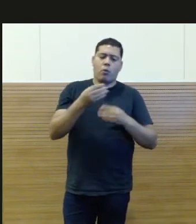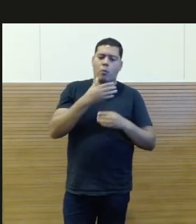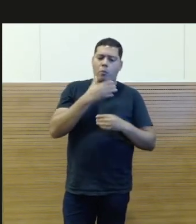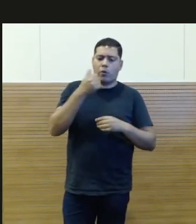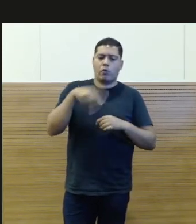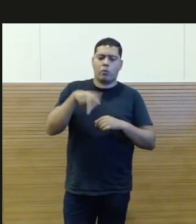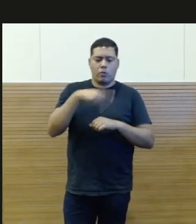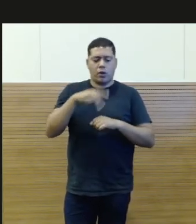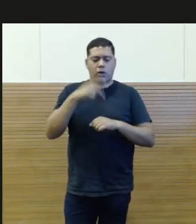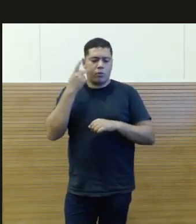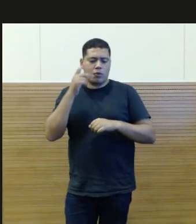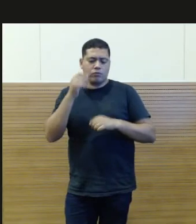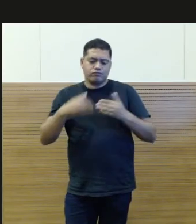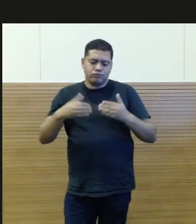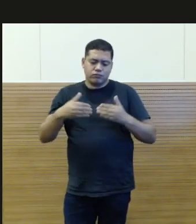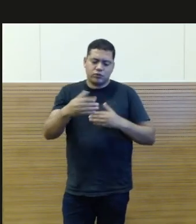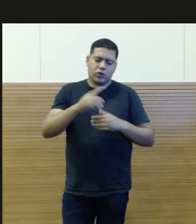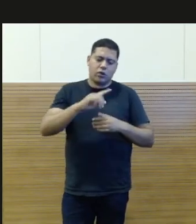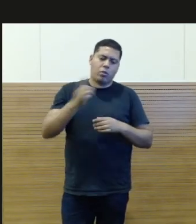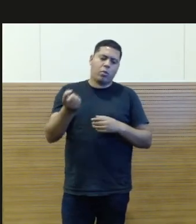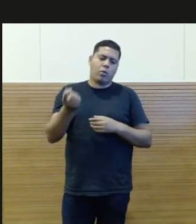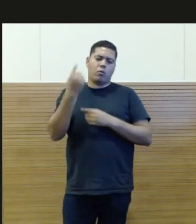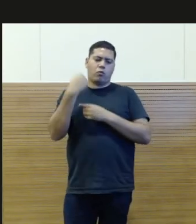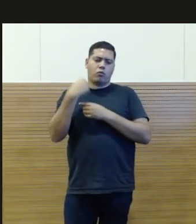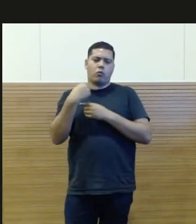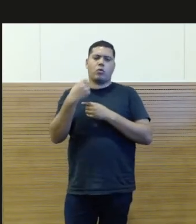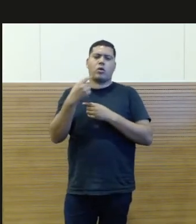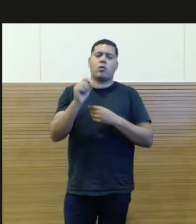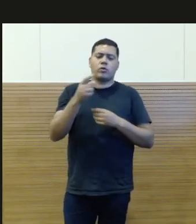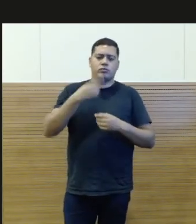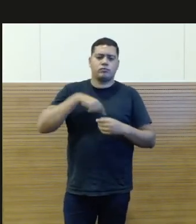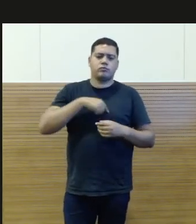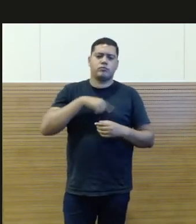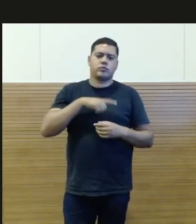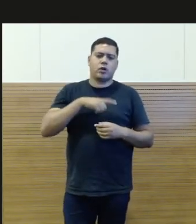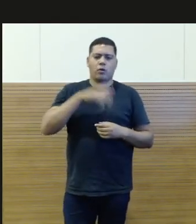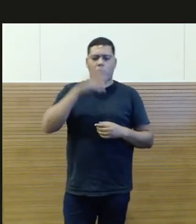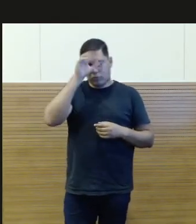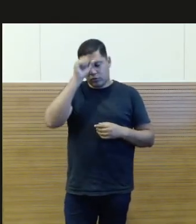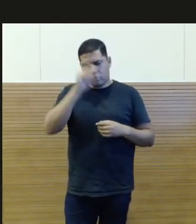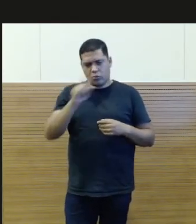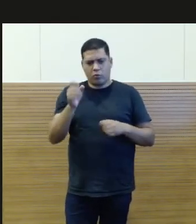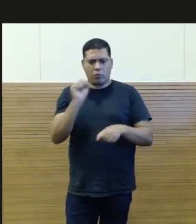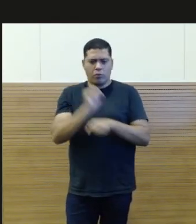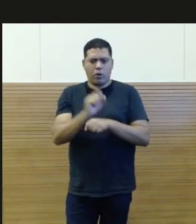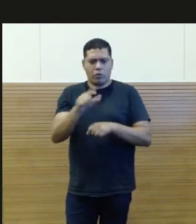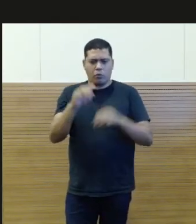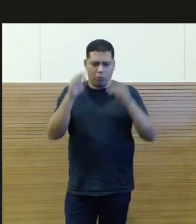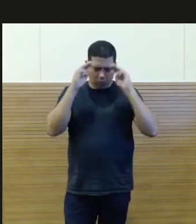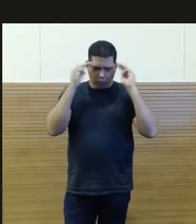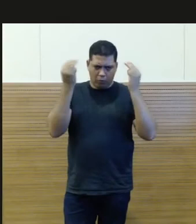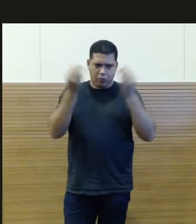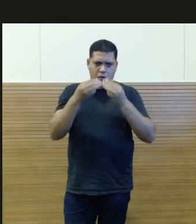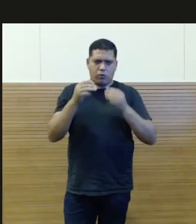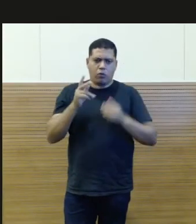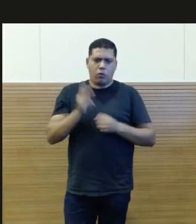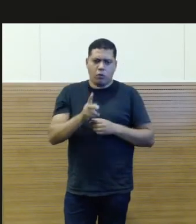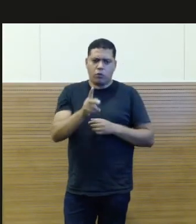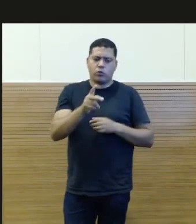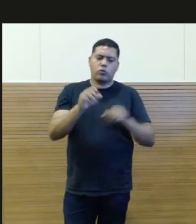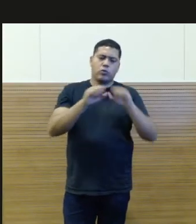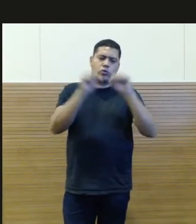sempre avançar e não retroceder no que a gente está aprendendo. Então, não para por aí, e o México segue com o sistema de